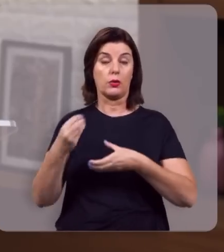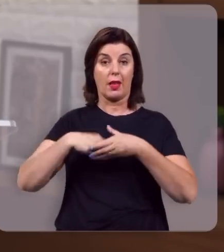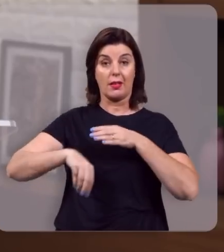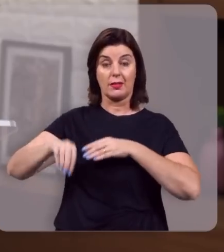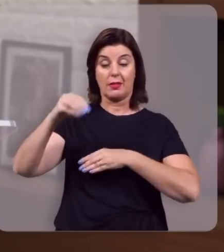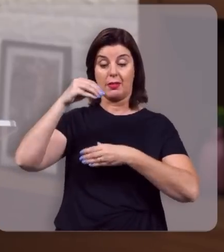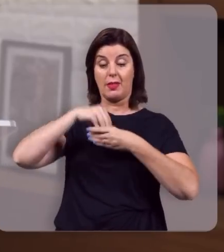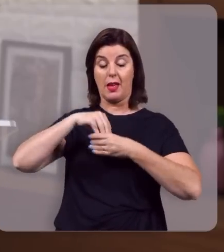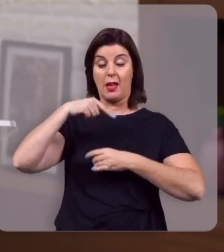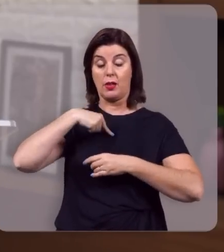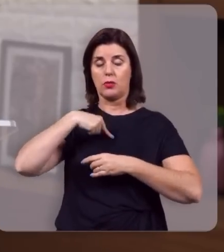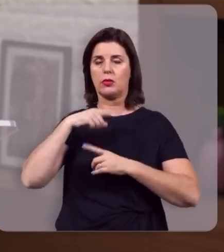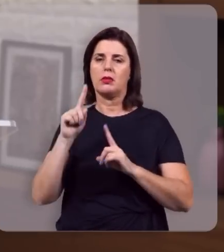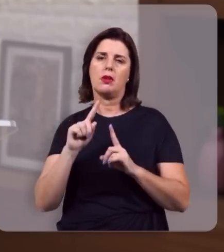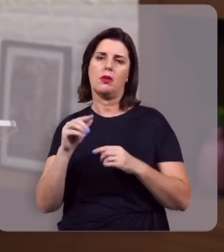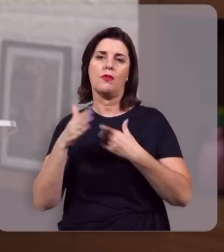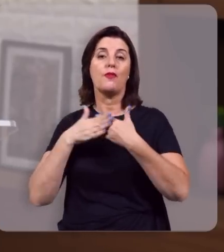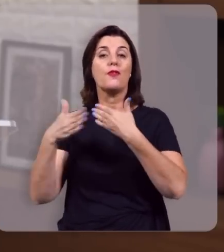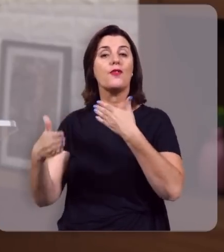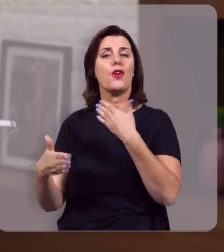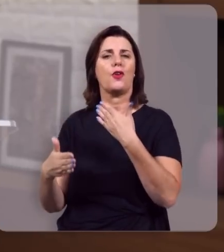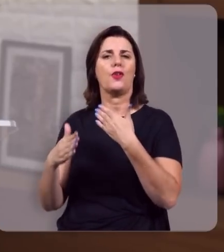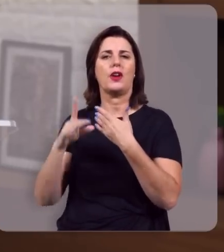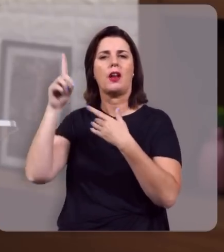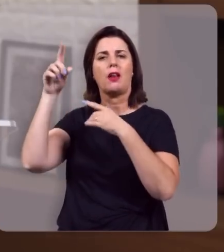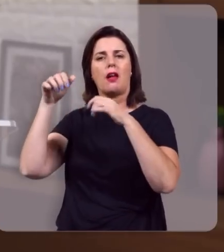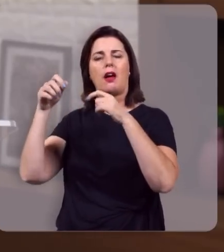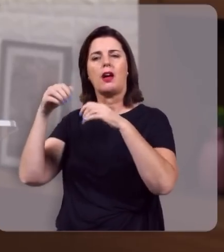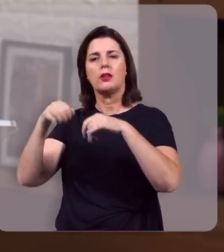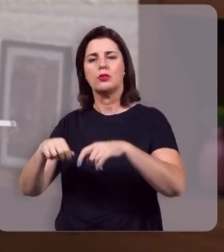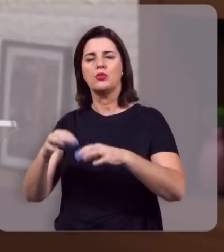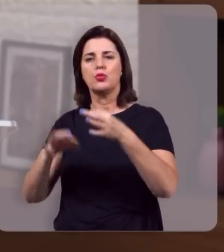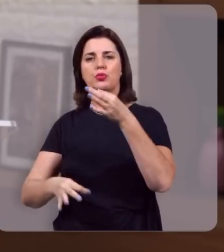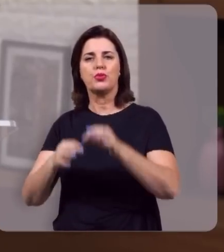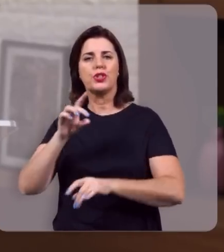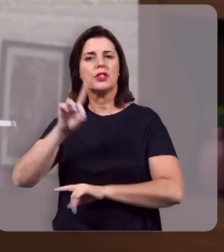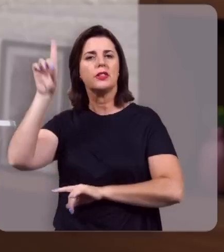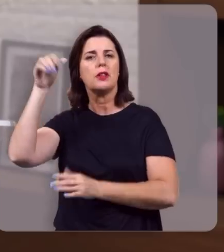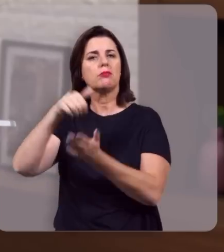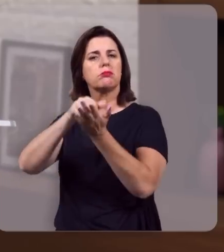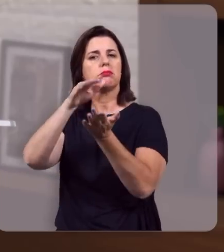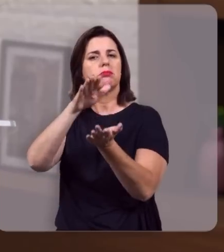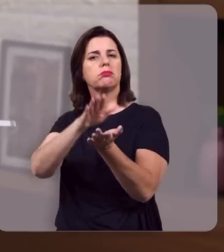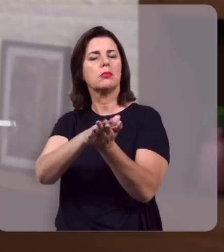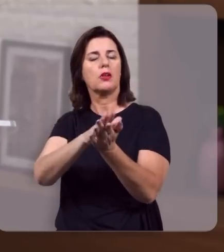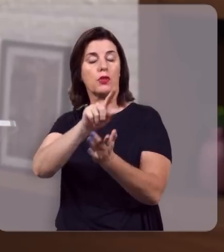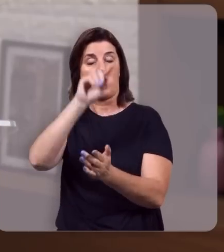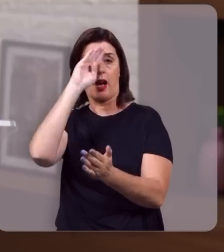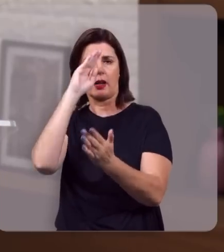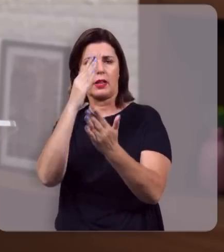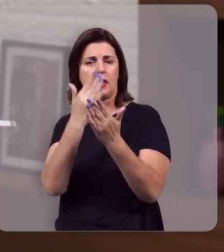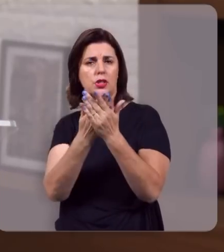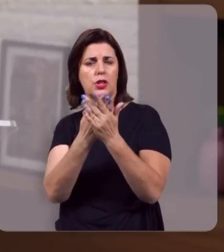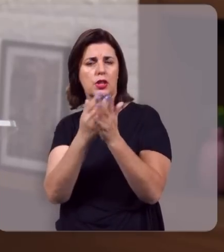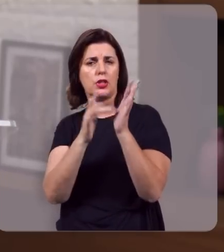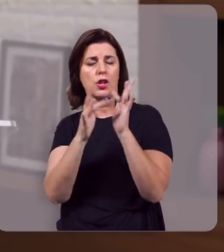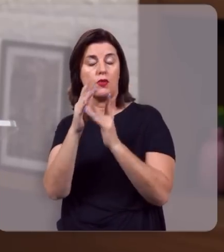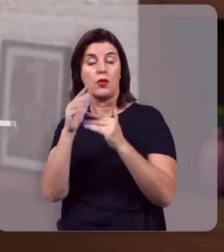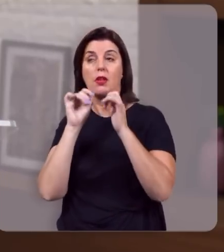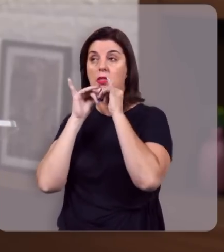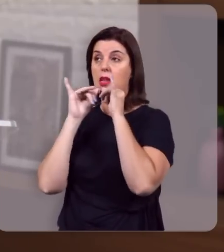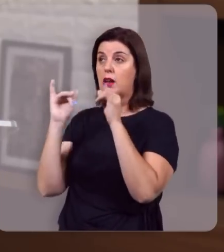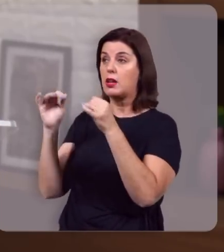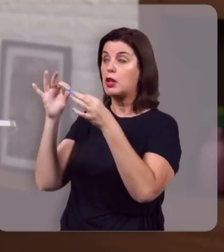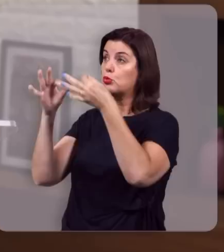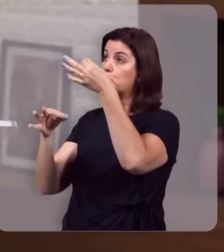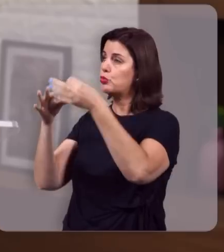fora de você, no tribunal de Deus. Quando você crê no Senhor Jesus, você é declarado justo diante